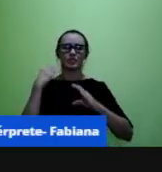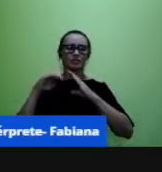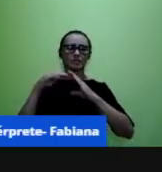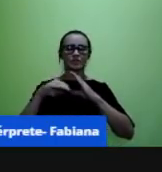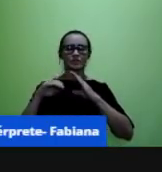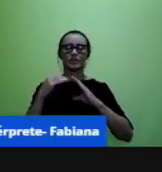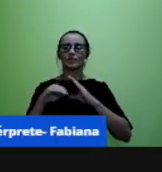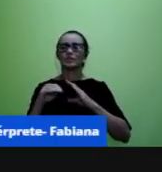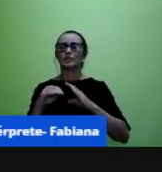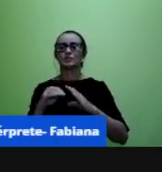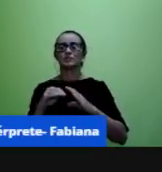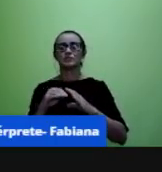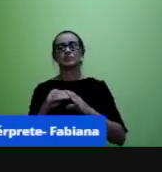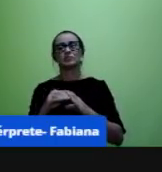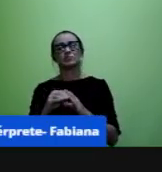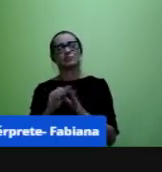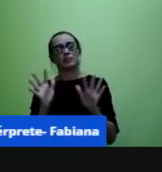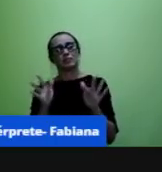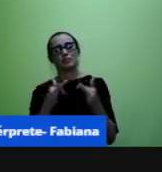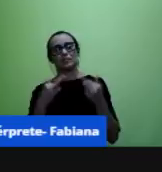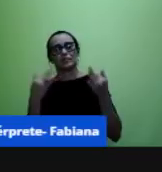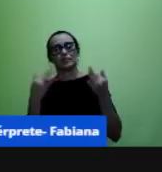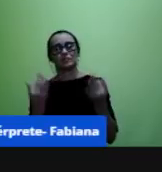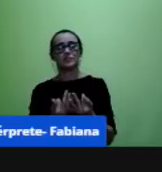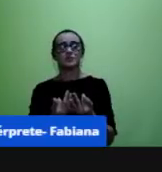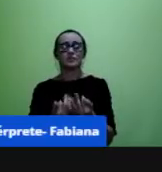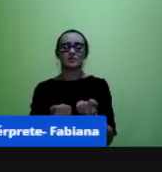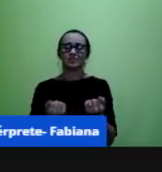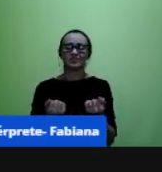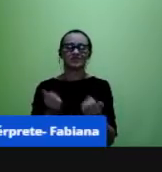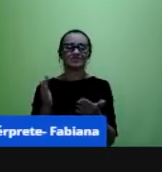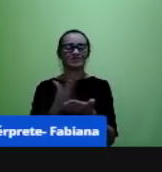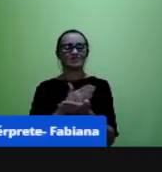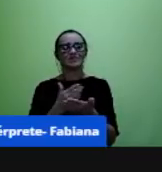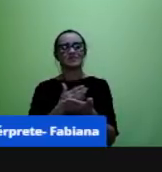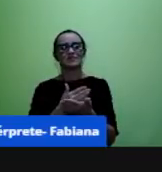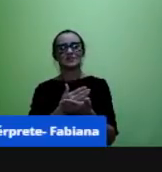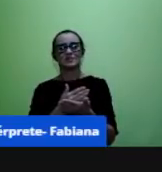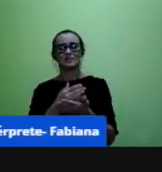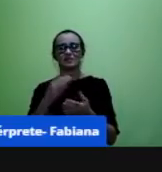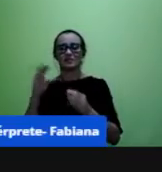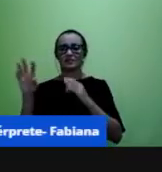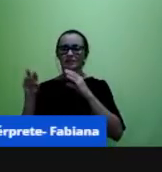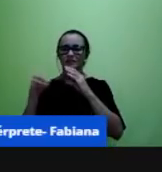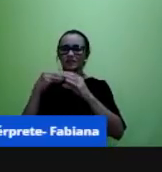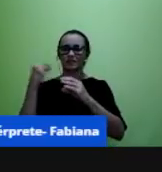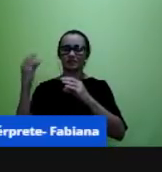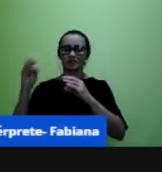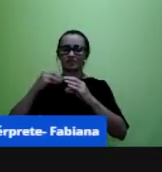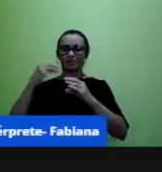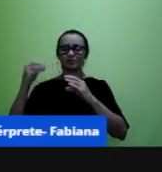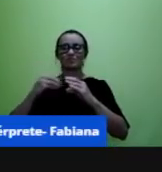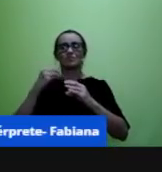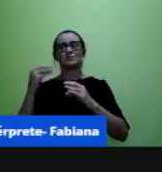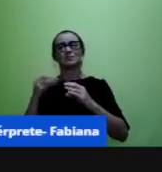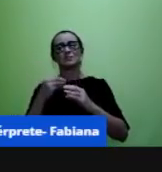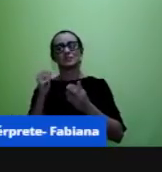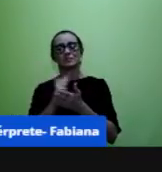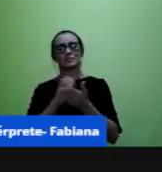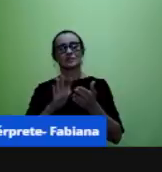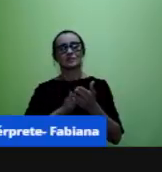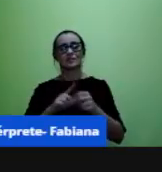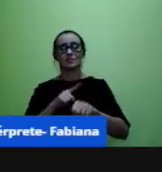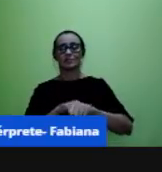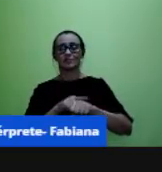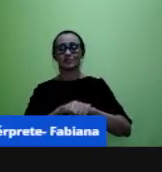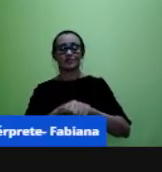pai que mandou, por exemplo, atividade fora do horário. Então, tudo isso é muito interessante. A gente sempre organiza o quê? Grupos